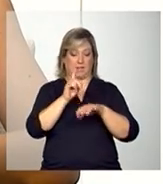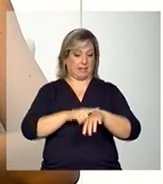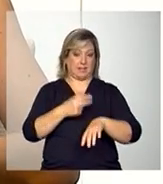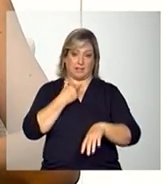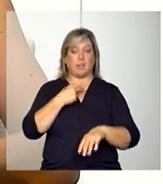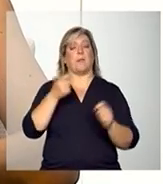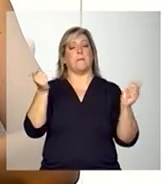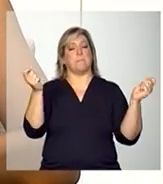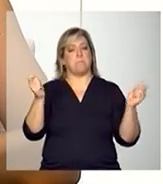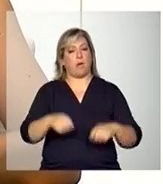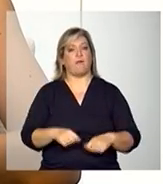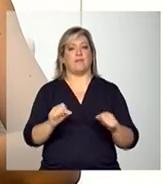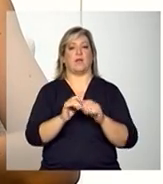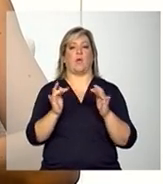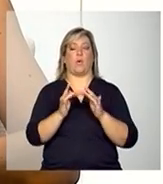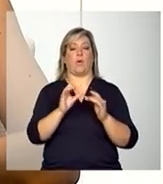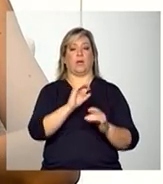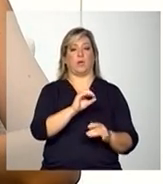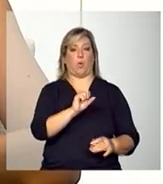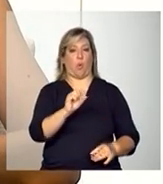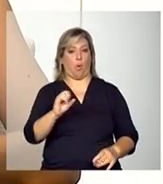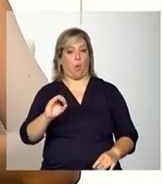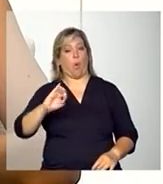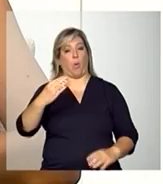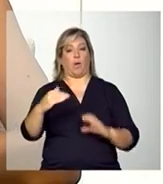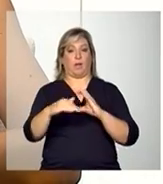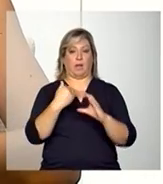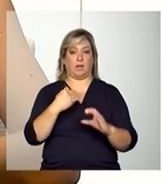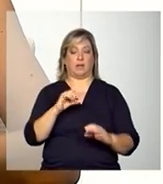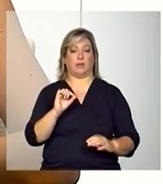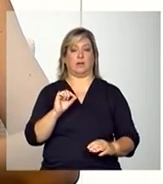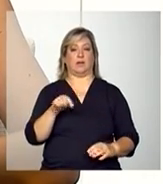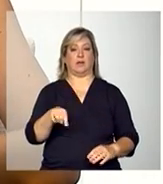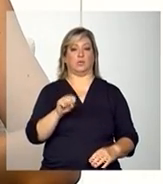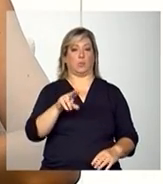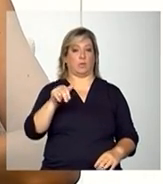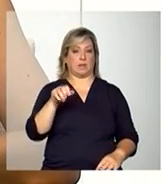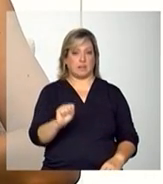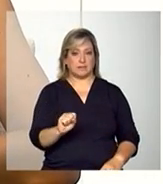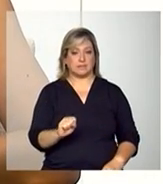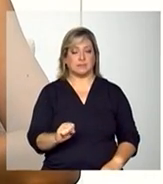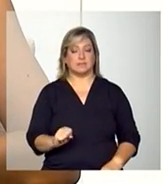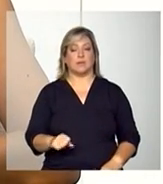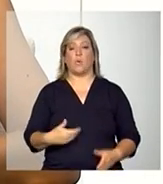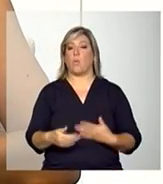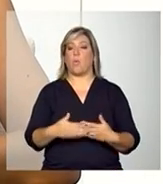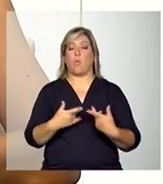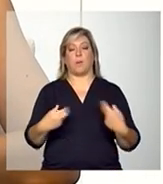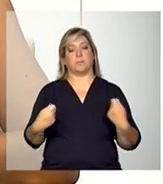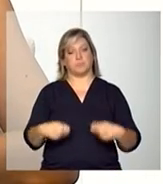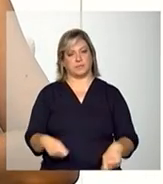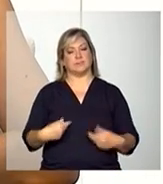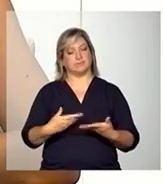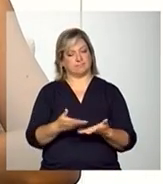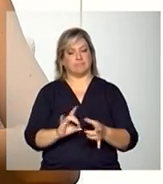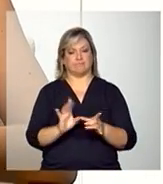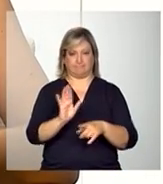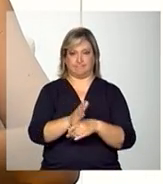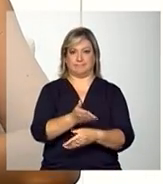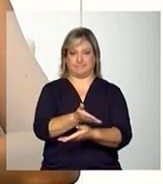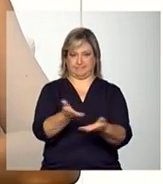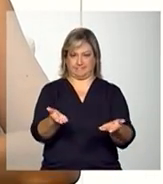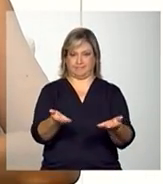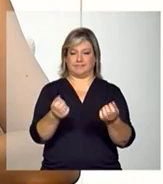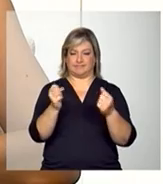aqui ou pelo 0800 ou pelo e-mail da rede pon suas Qualquer coisa que precisar a gente tá lá à disposição para